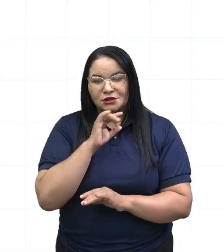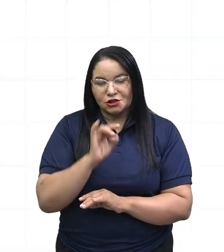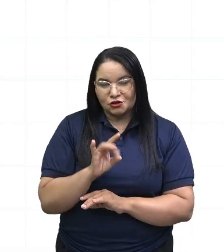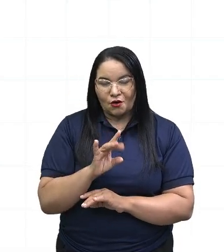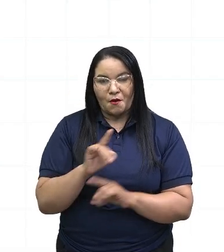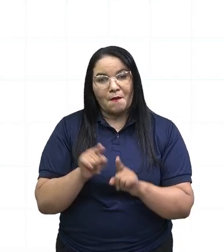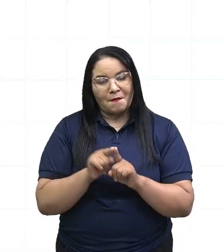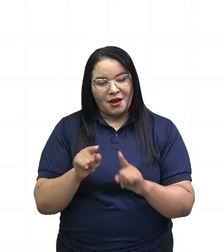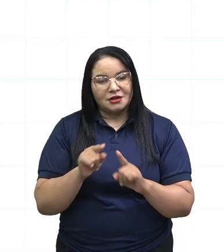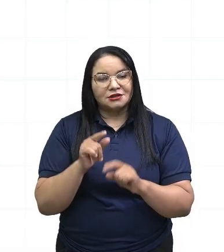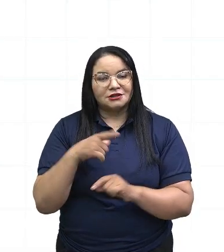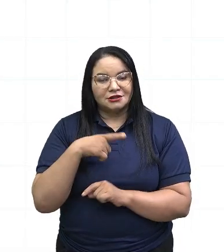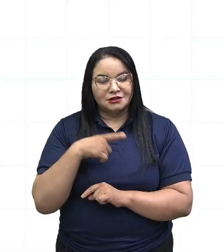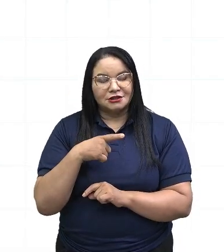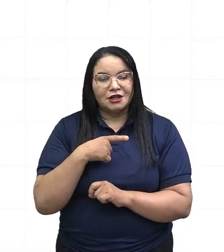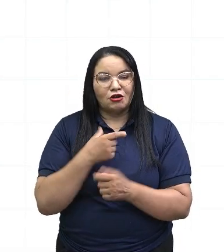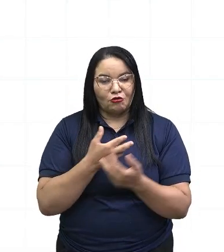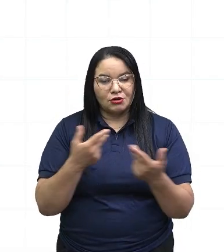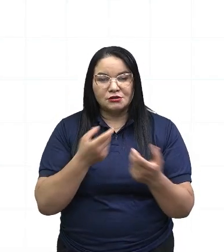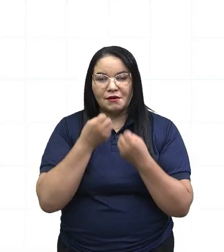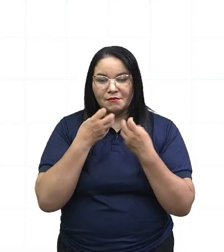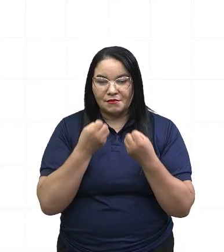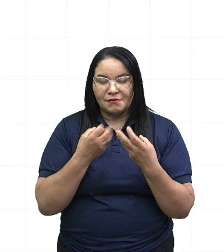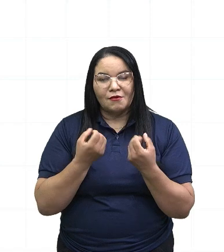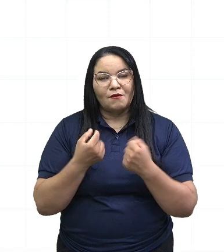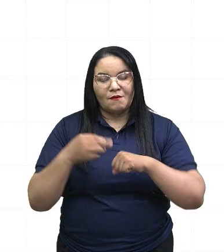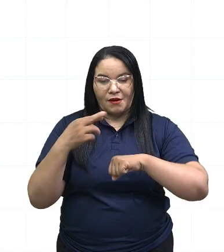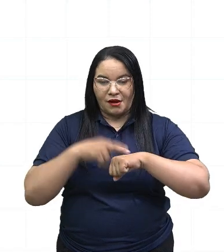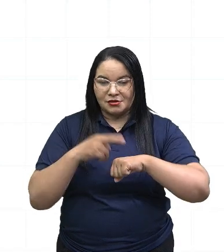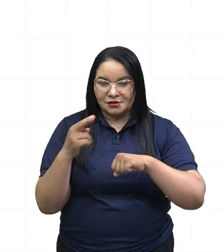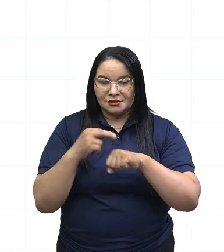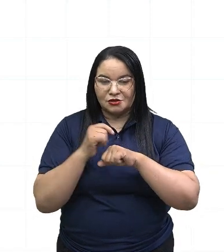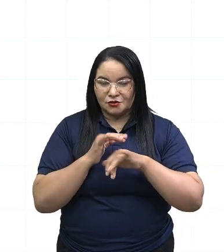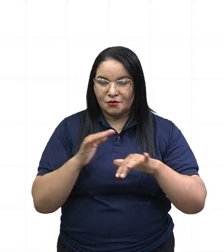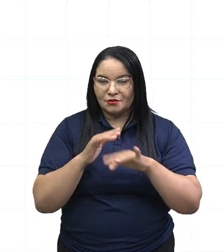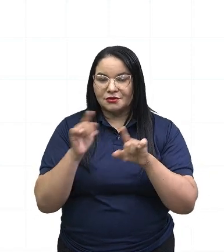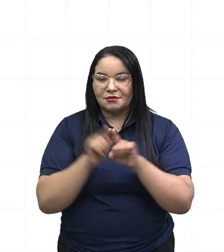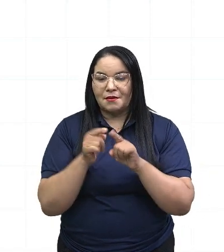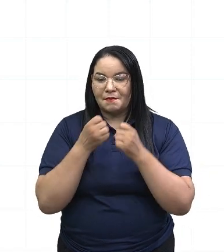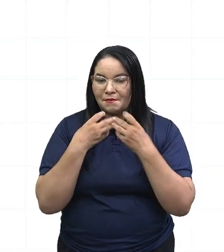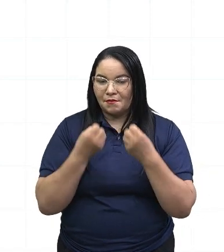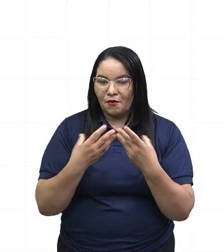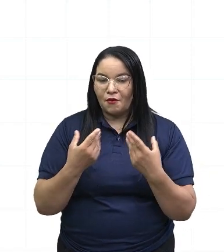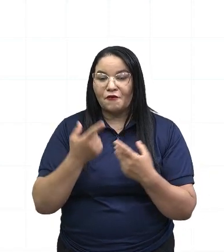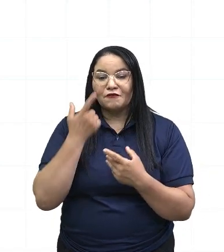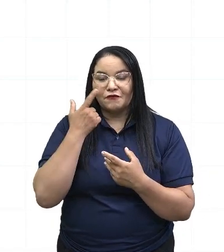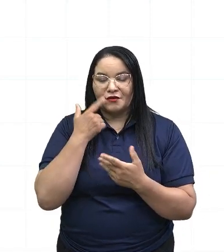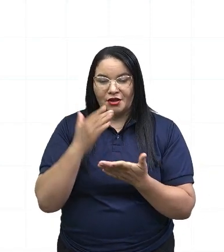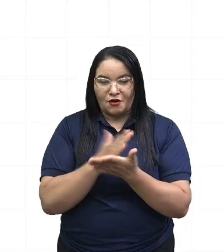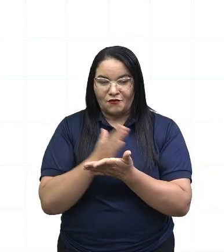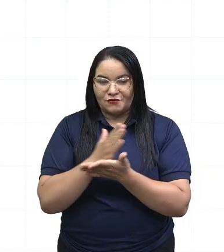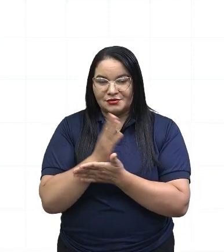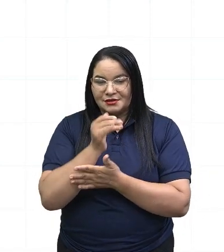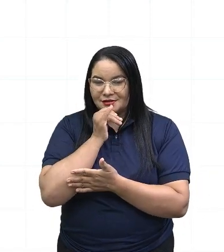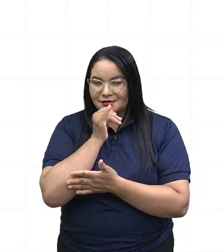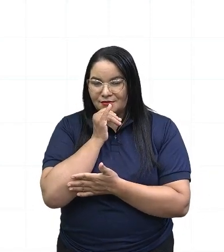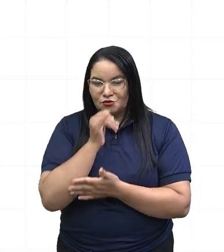Tem muita coisa boa que a radiação, a radioatividade traz pra gente. Aqui alguns exemplos,